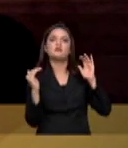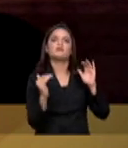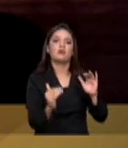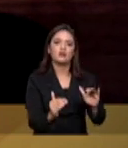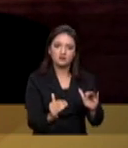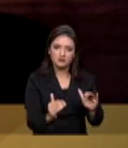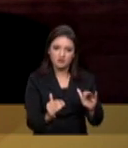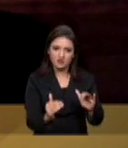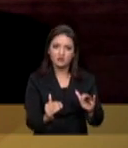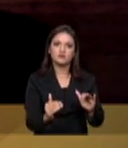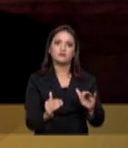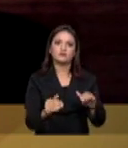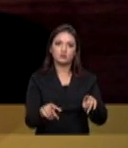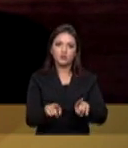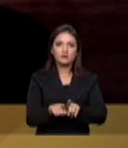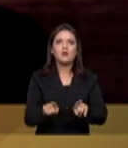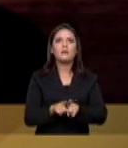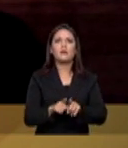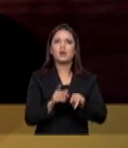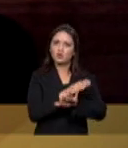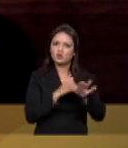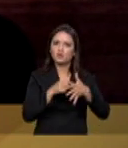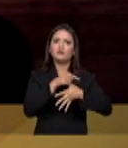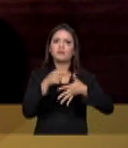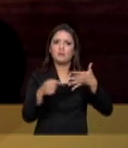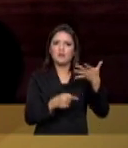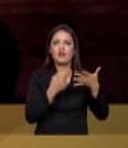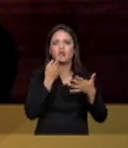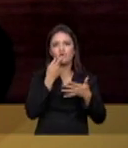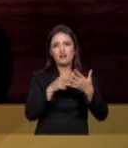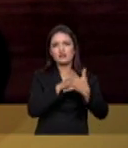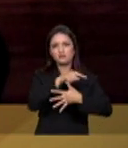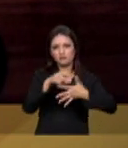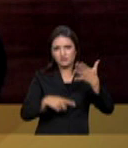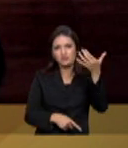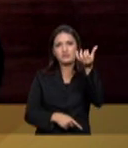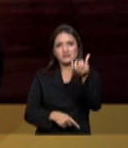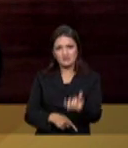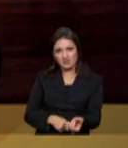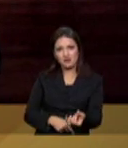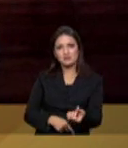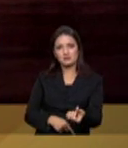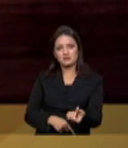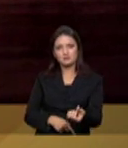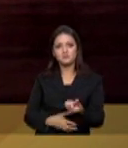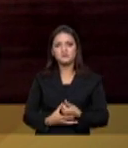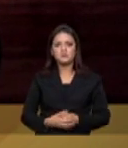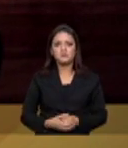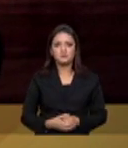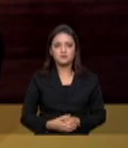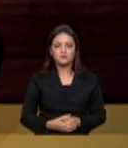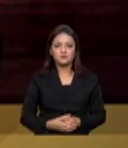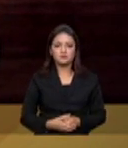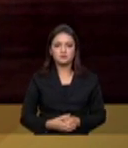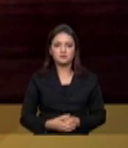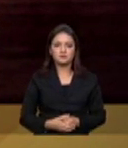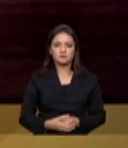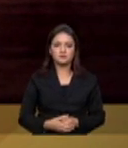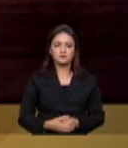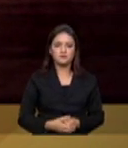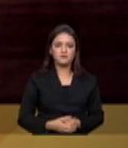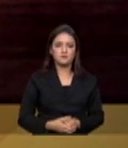pressupostos que antes da ganhei em seis dígitos é preciso também a Severo